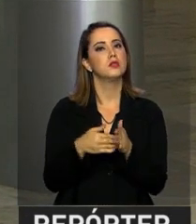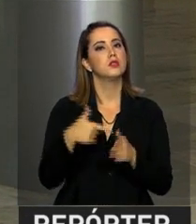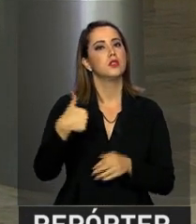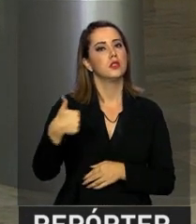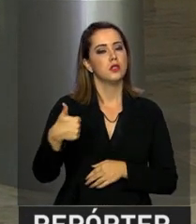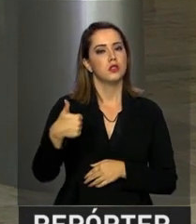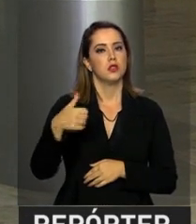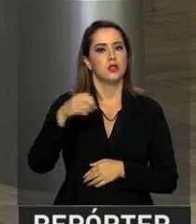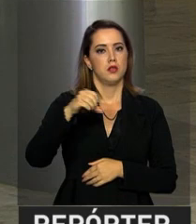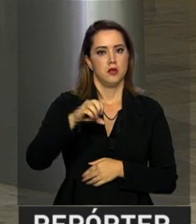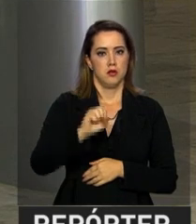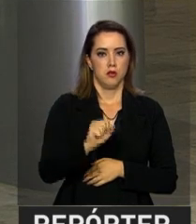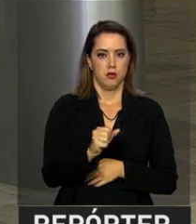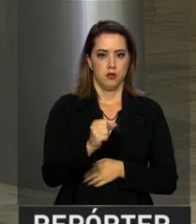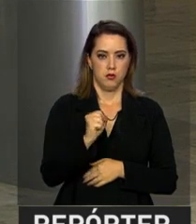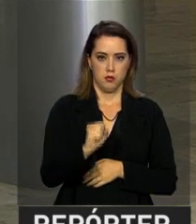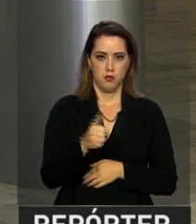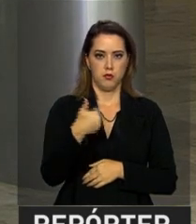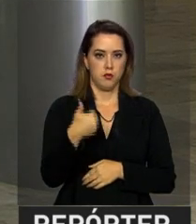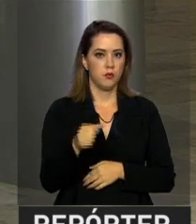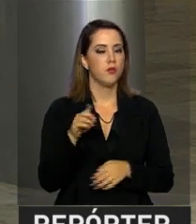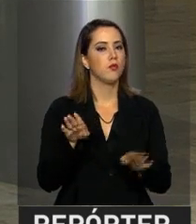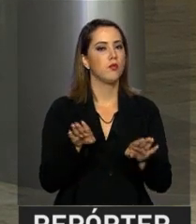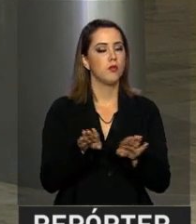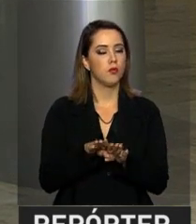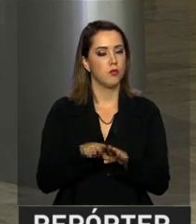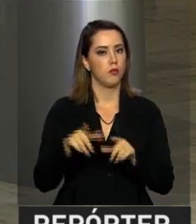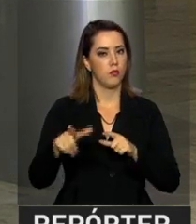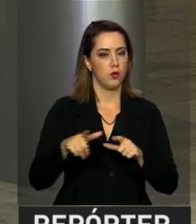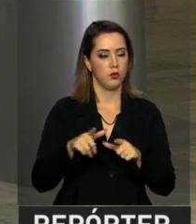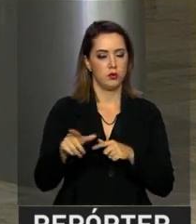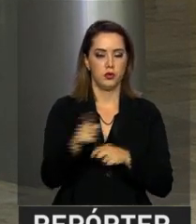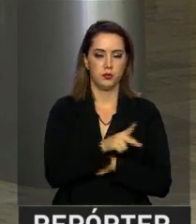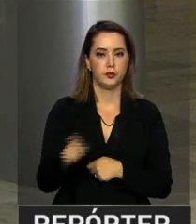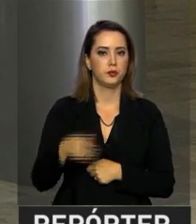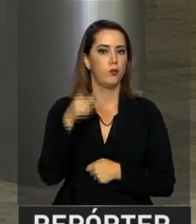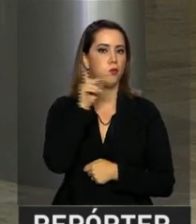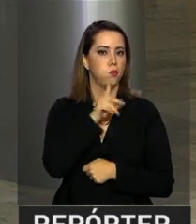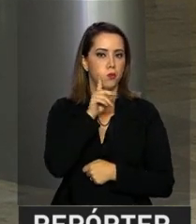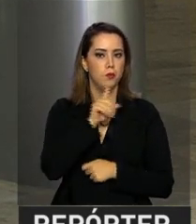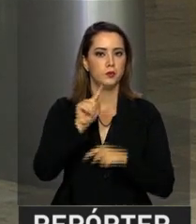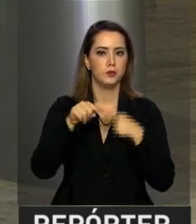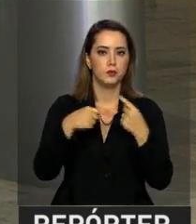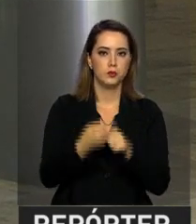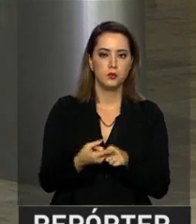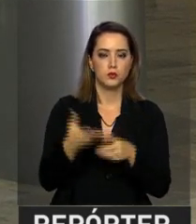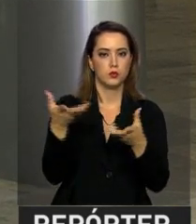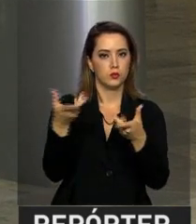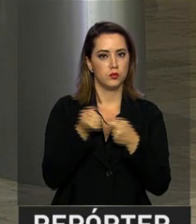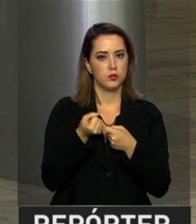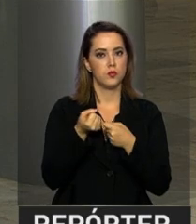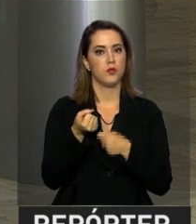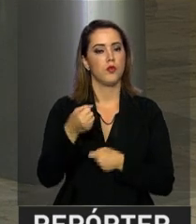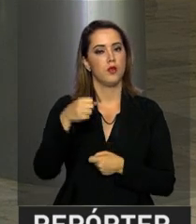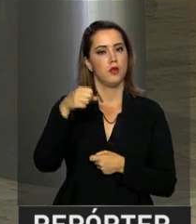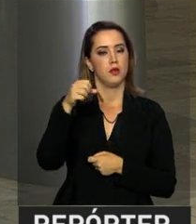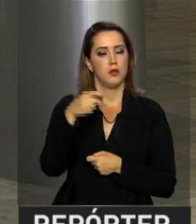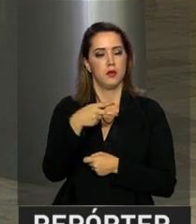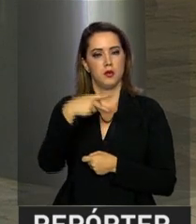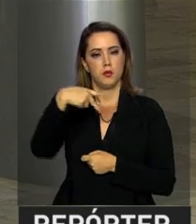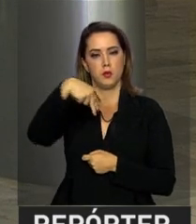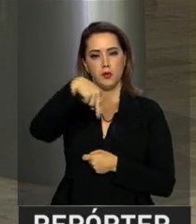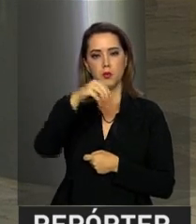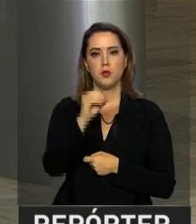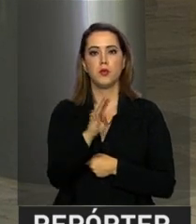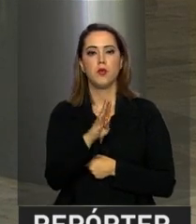1981 e em 2002 recebeu o prêmio Nobel da Paz outra informação ligada ao Ministério da Transparência